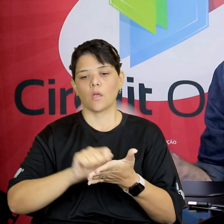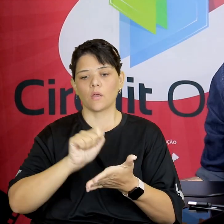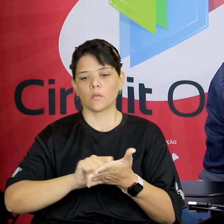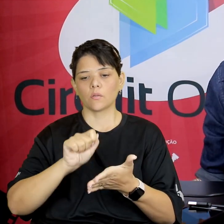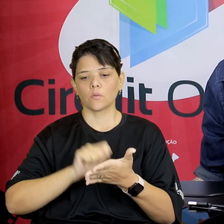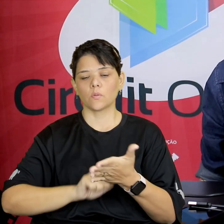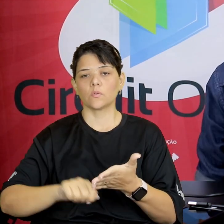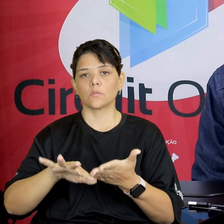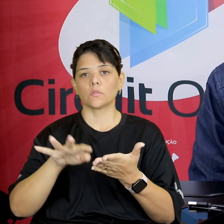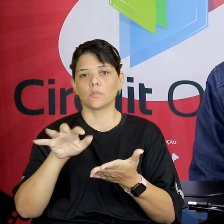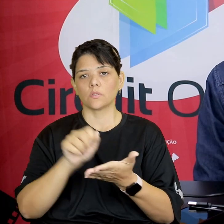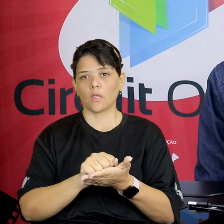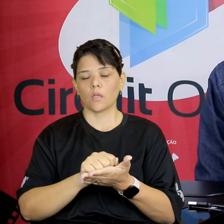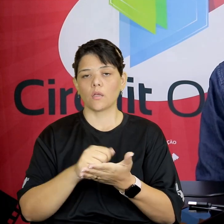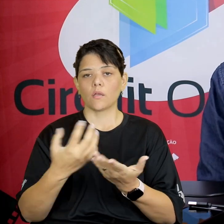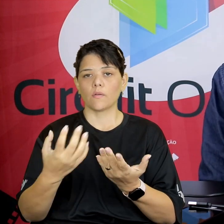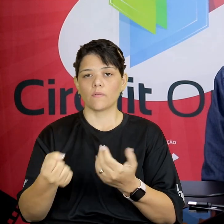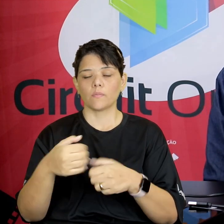sempre conversando.